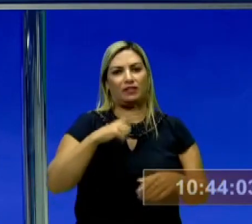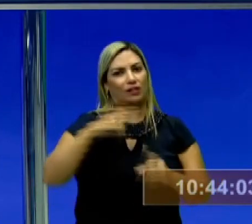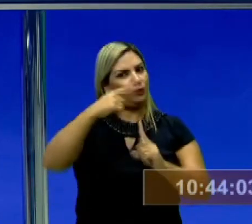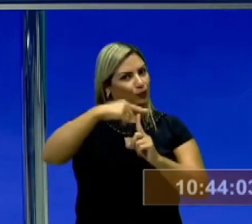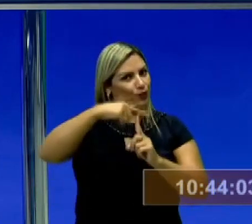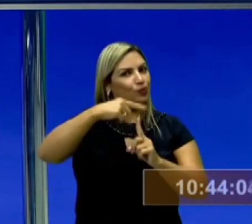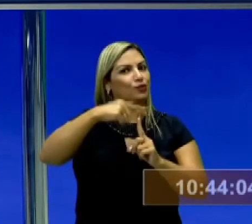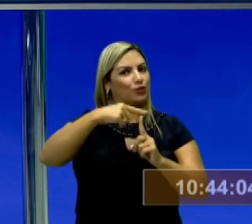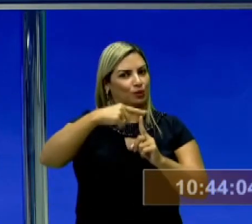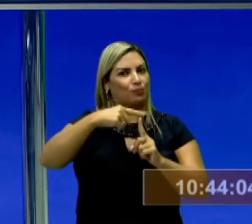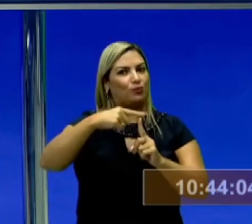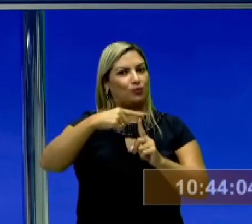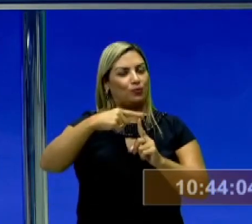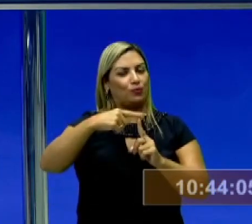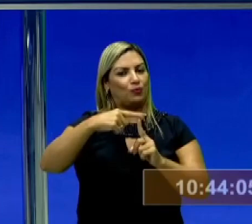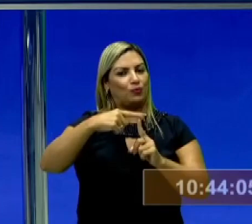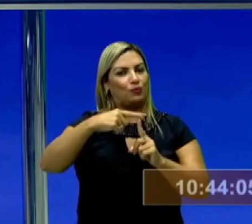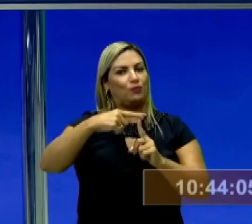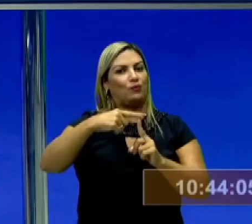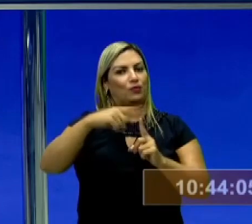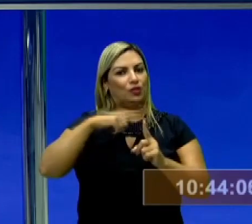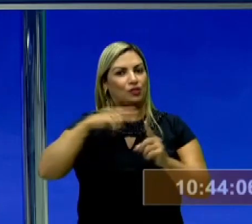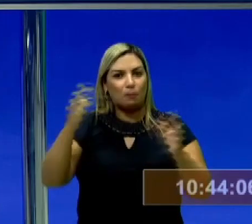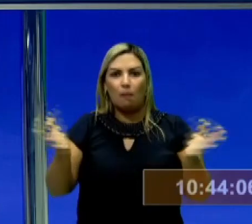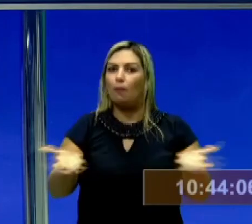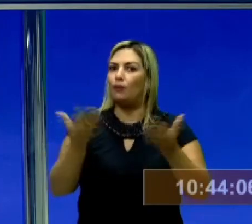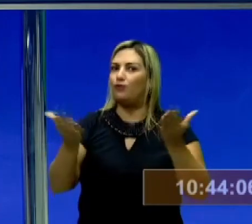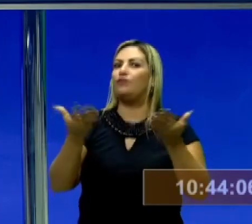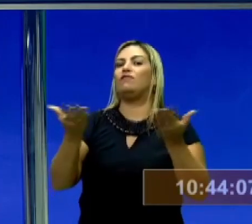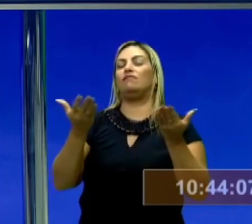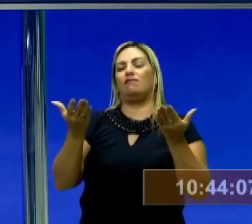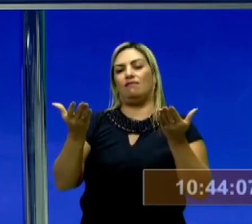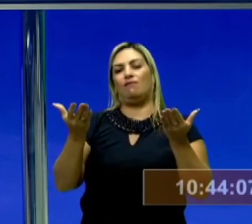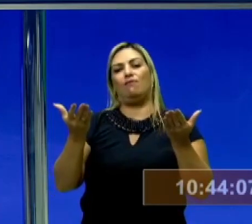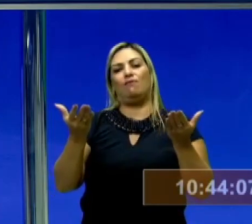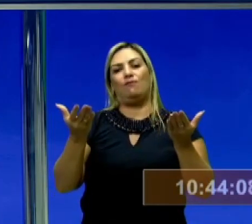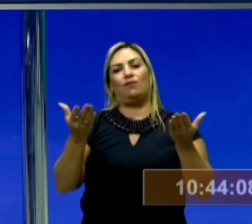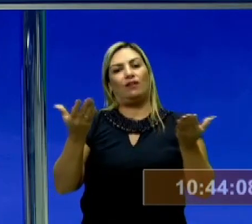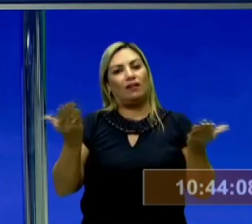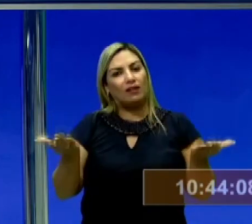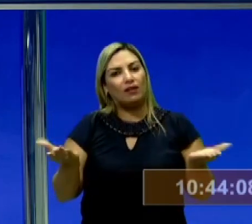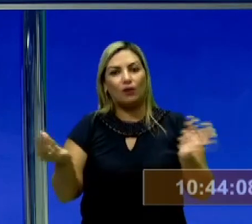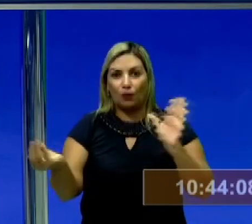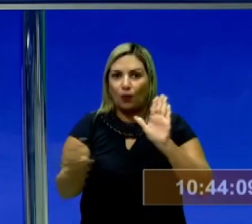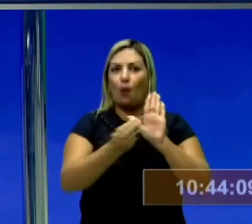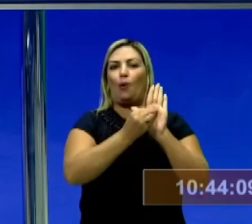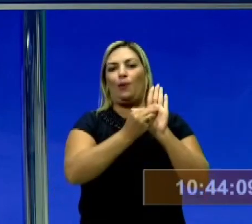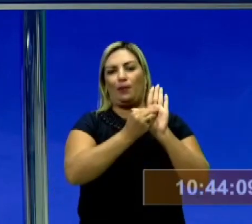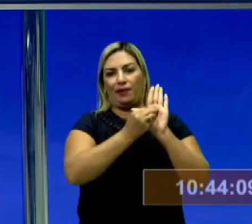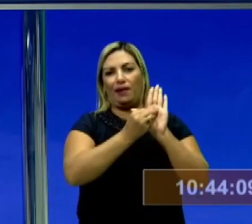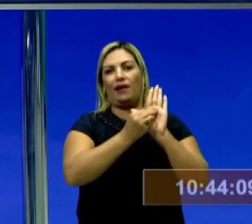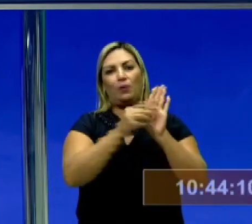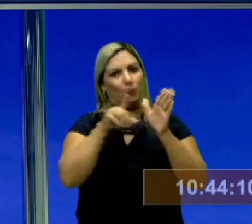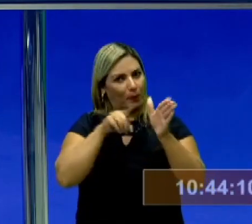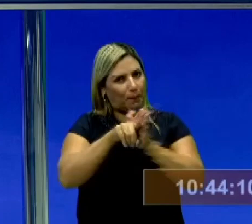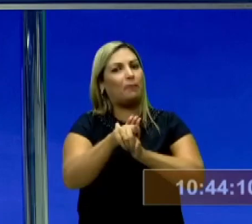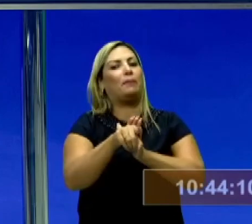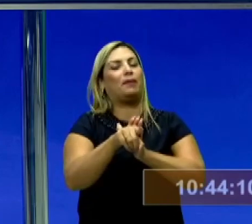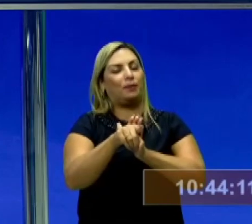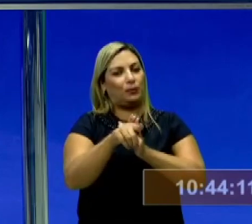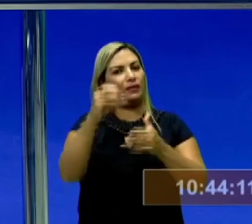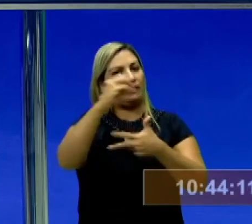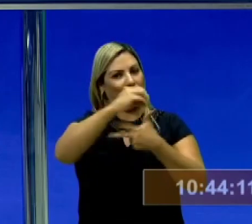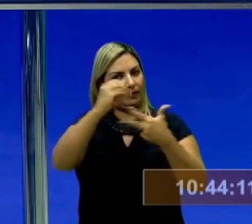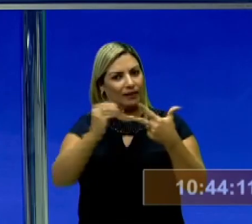tipo de motivação e colocaram isso aí numa questão do Enem.